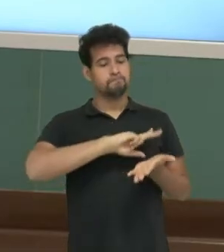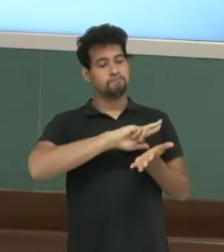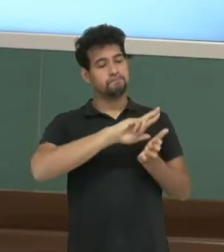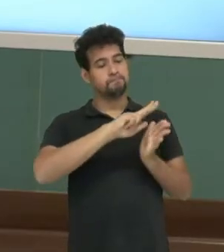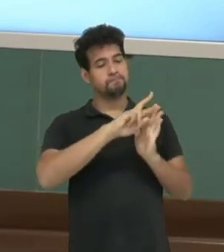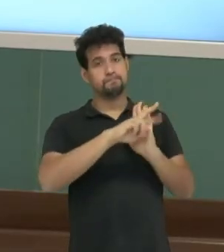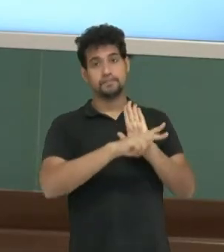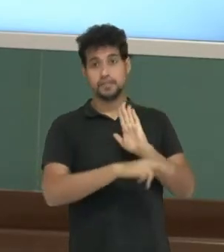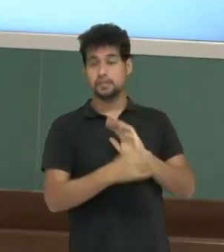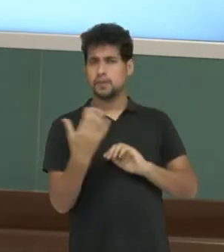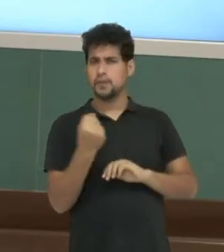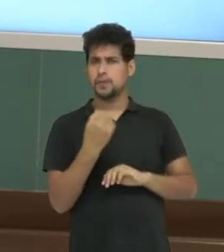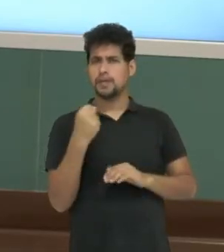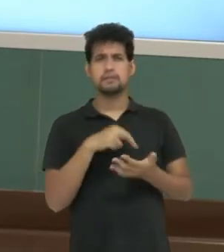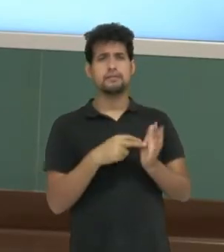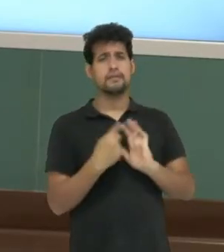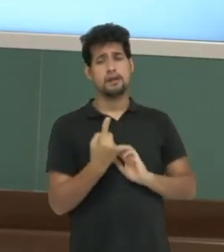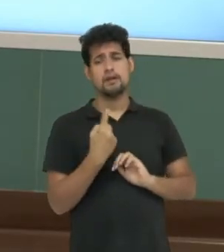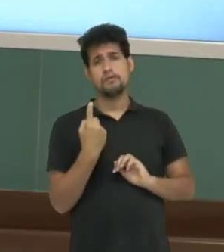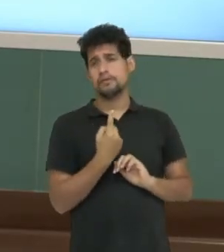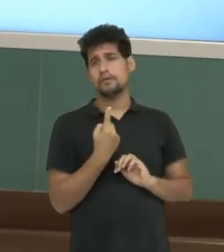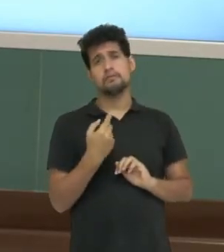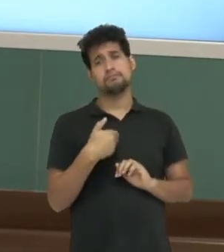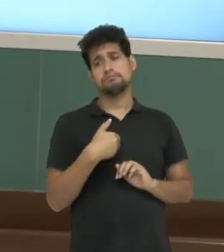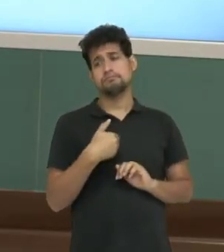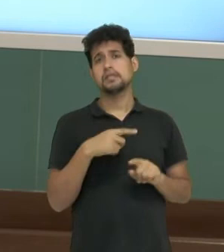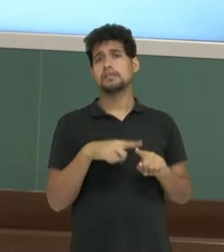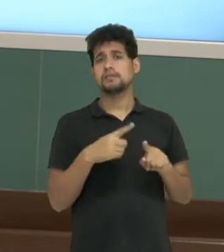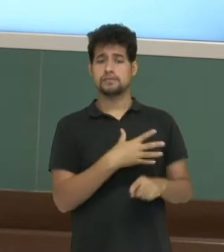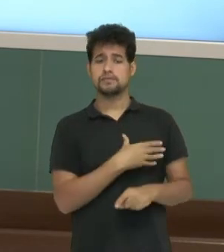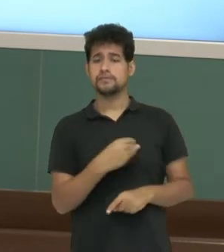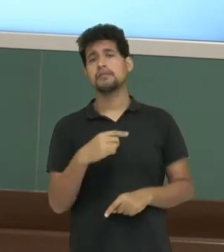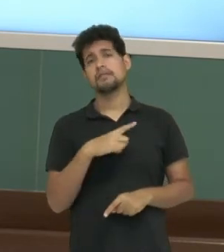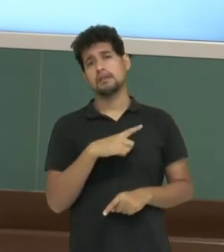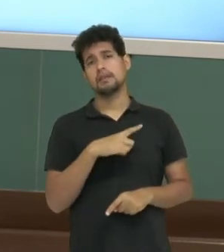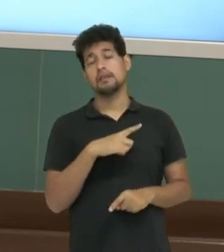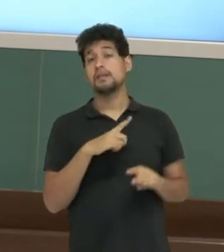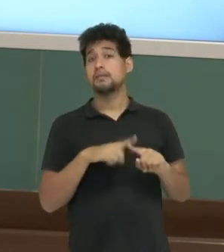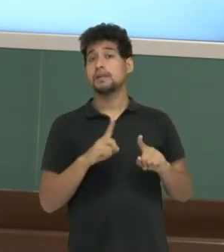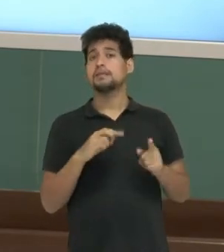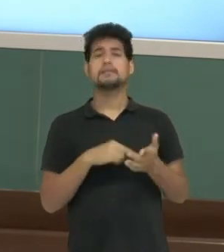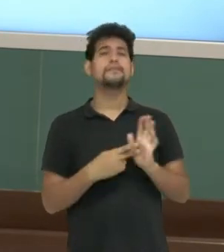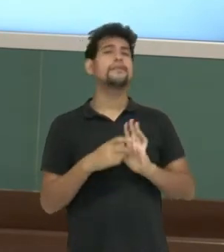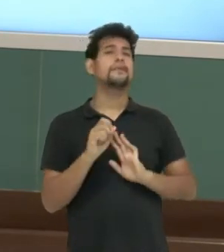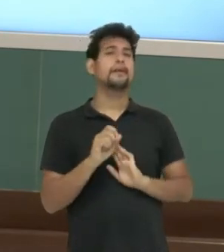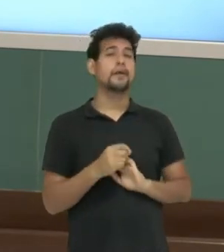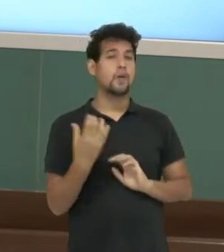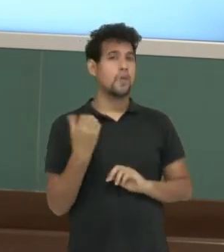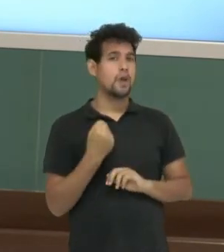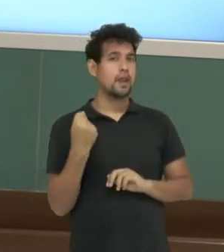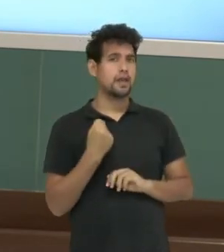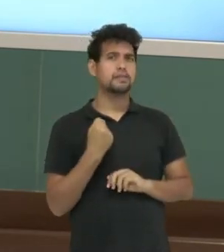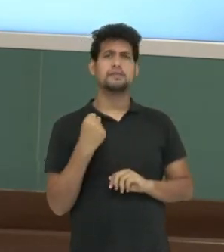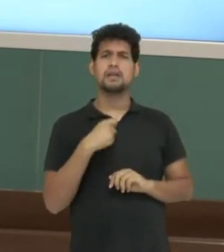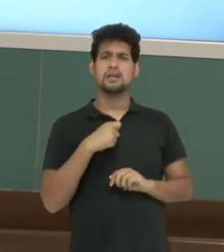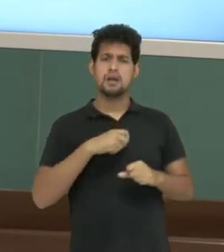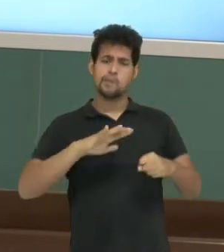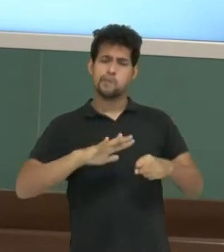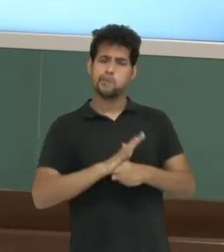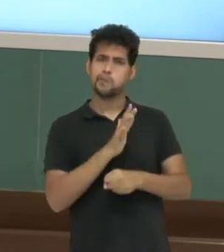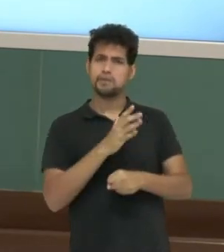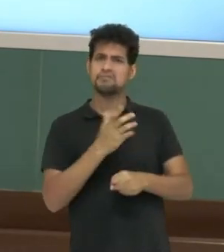o leite materno é o único alimento que os filhotes têm. E o leite, né, ele é